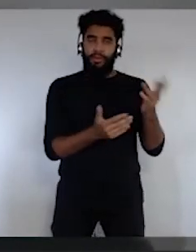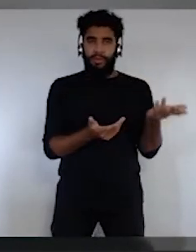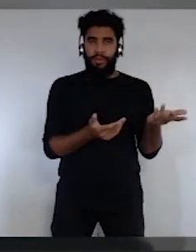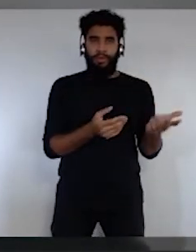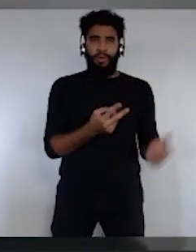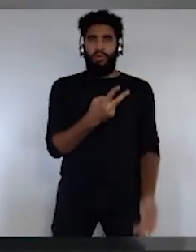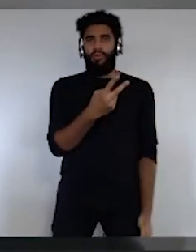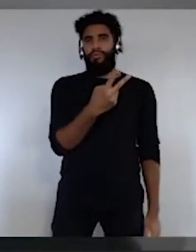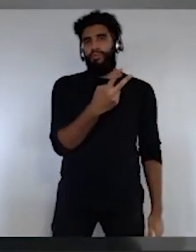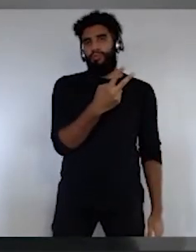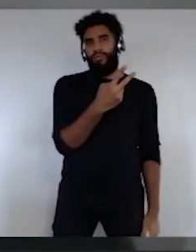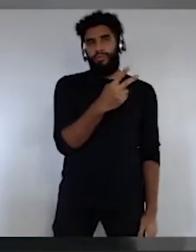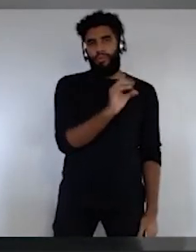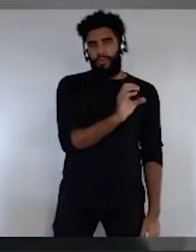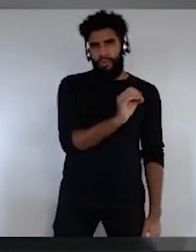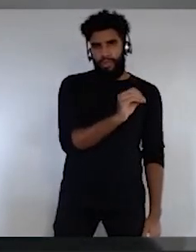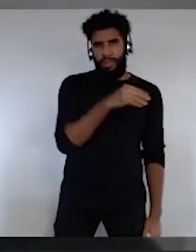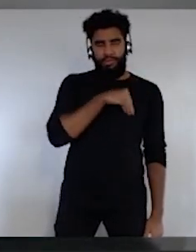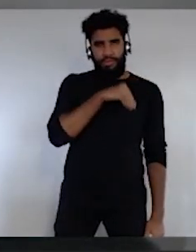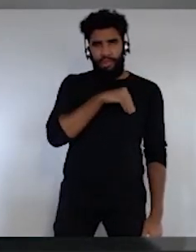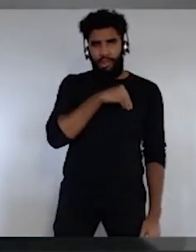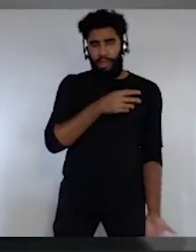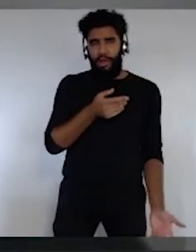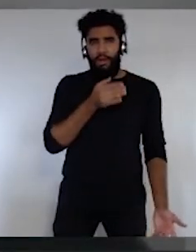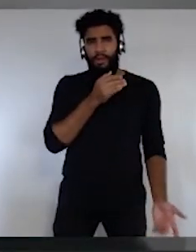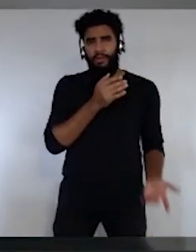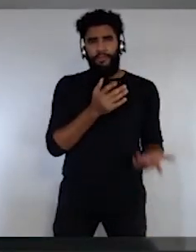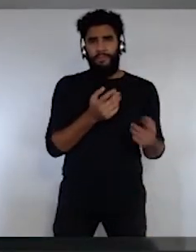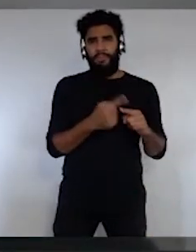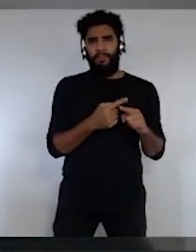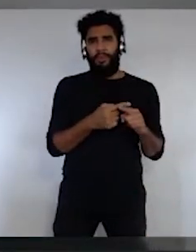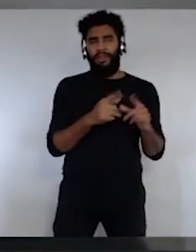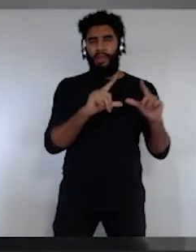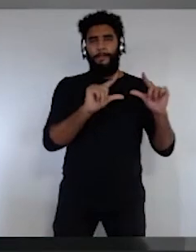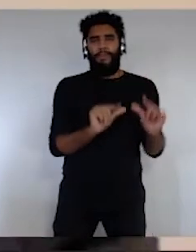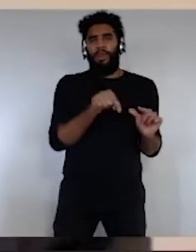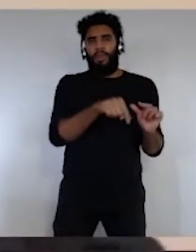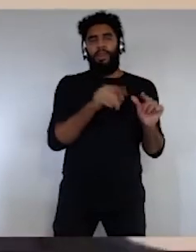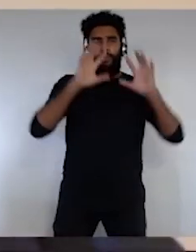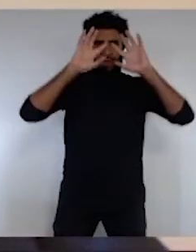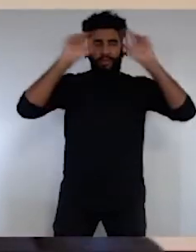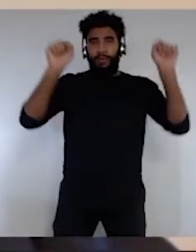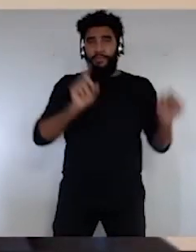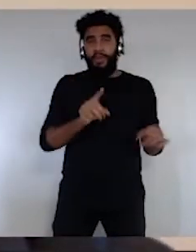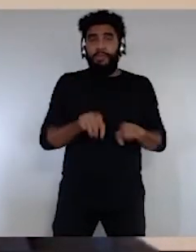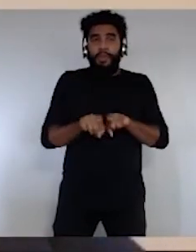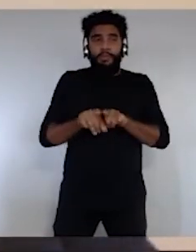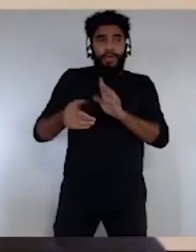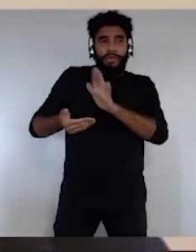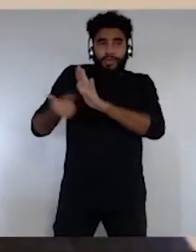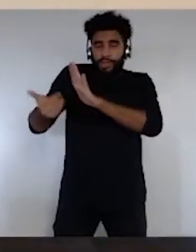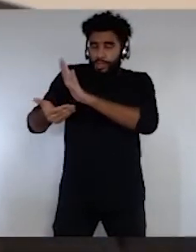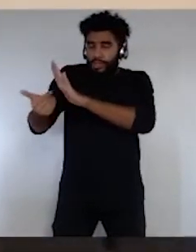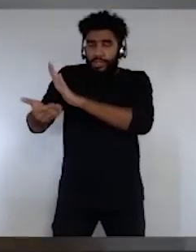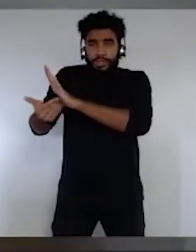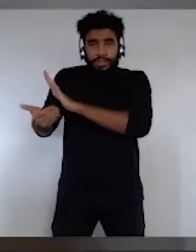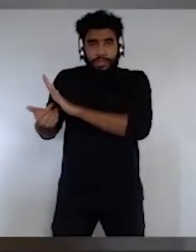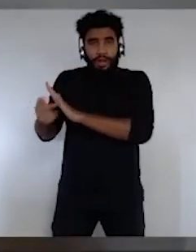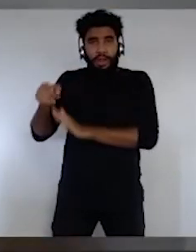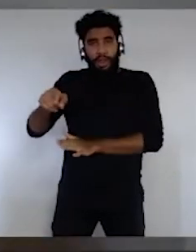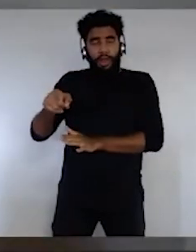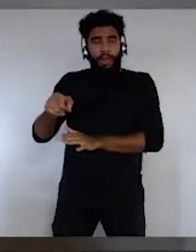ainda prevê, além de você criar ação revisional, que com certeza, se essa ação for criada, não vai ser interpretada como um recurso, que